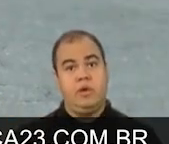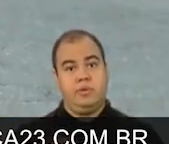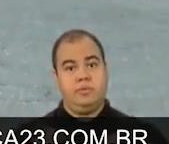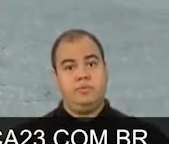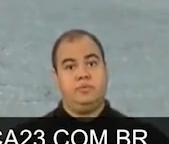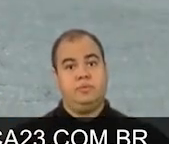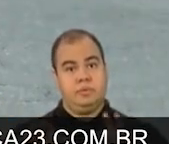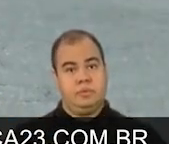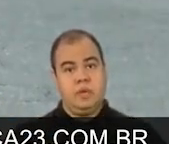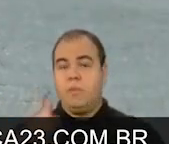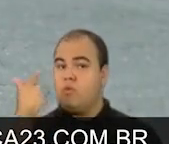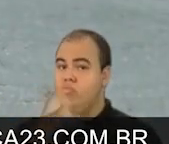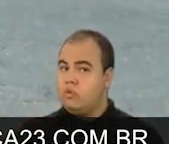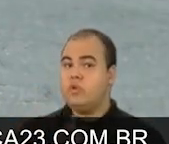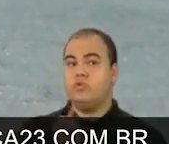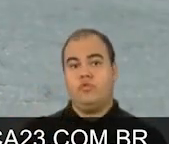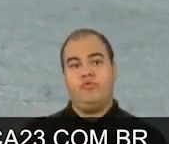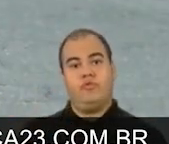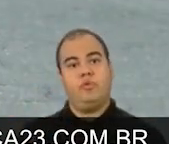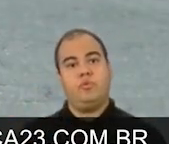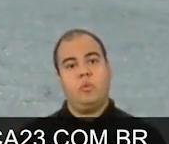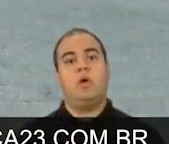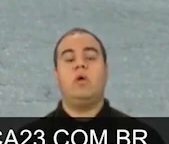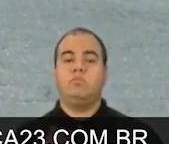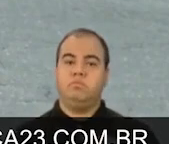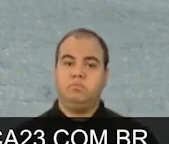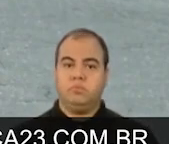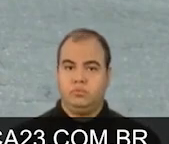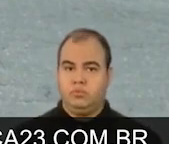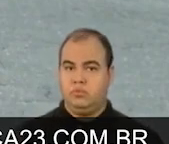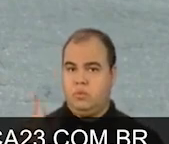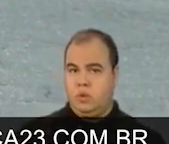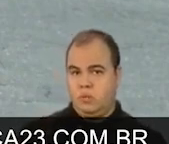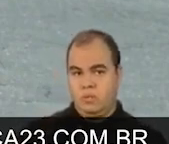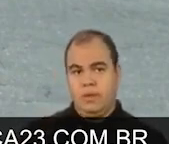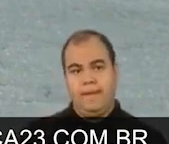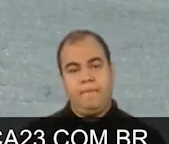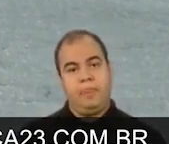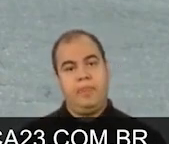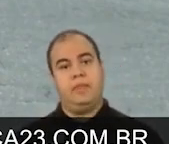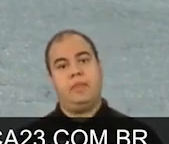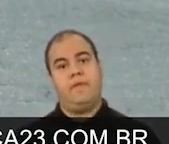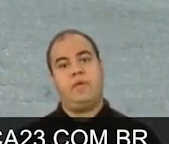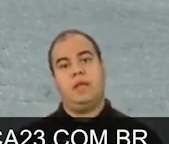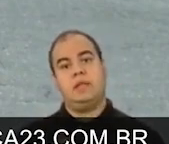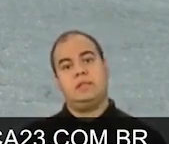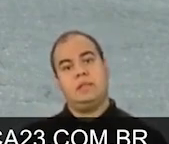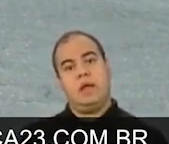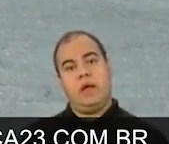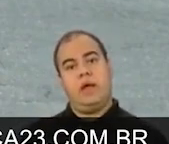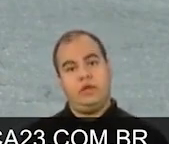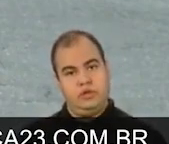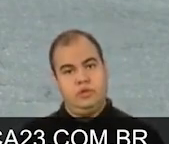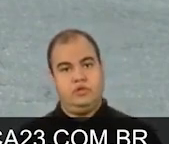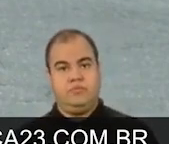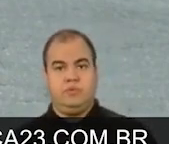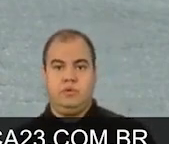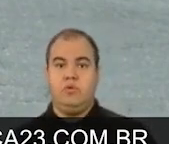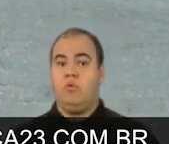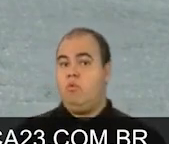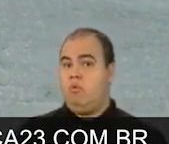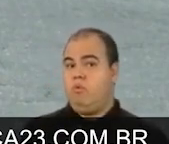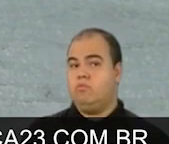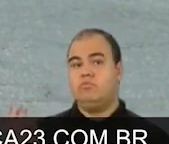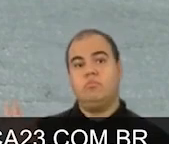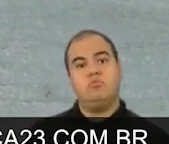de transporte individual de passageiros por aplicativo ofereceu uma taxa de administração de cerca de